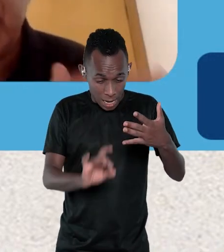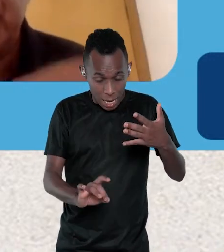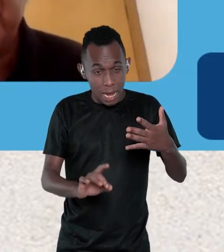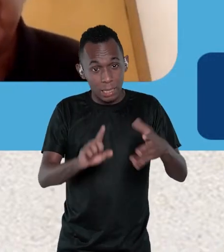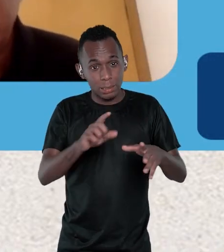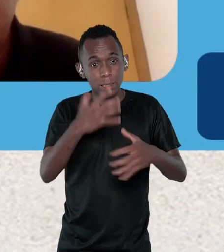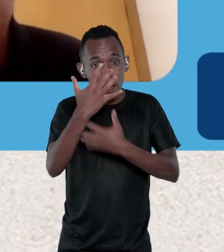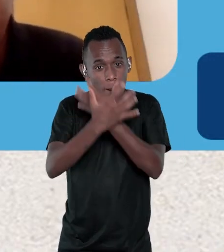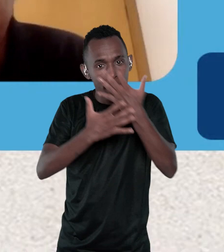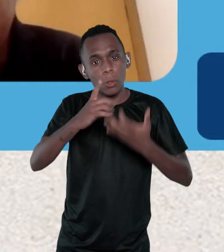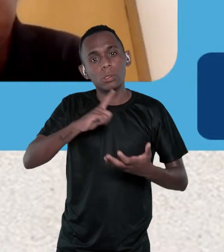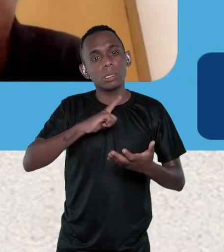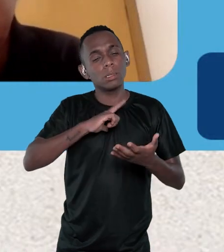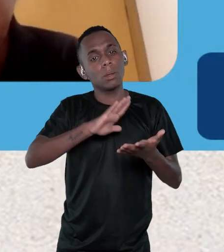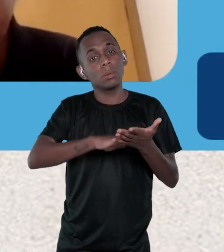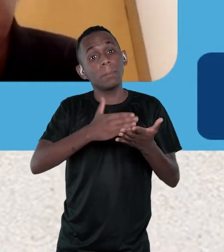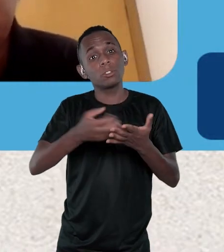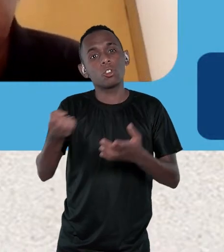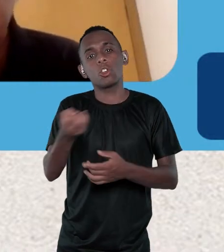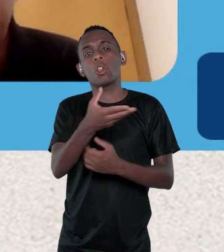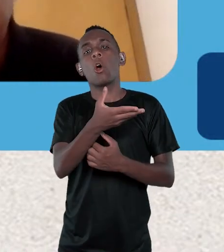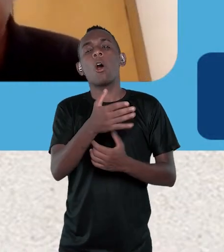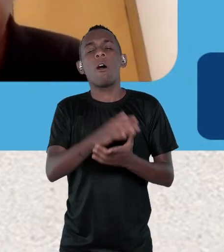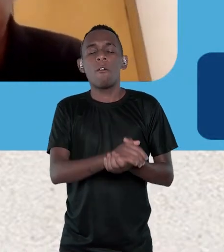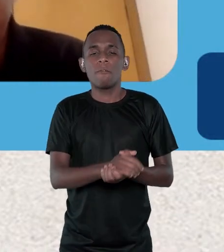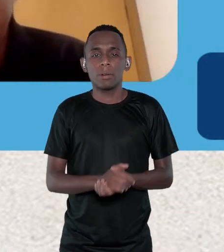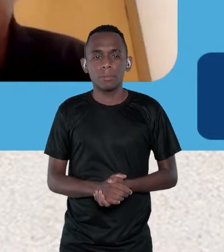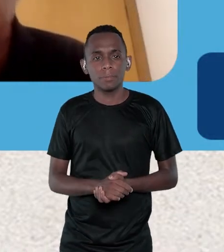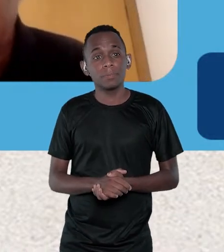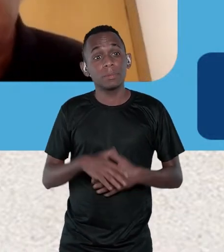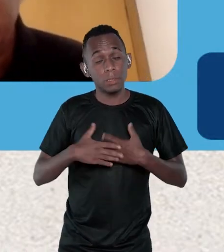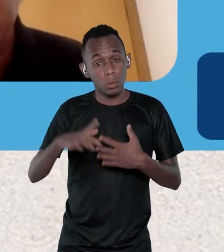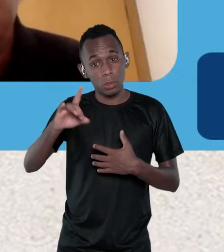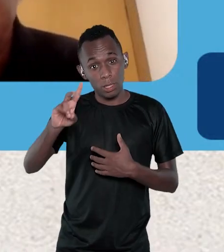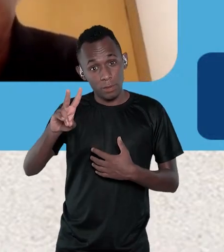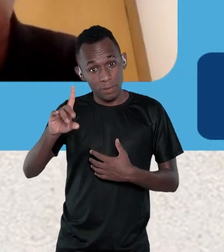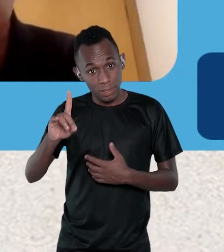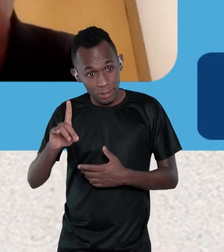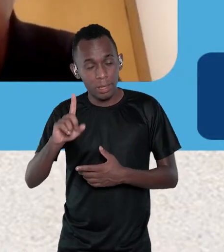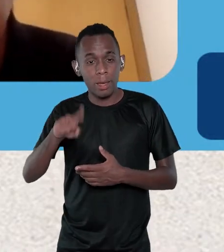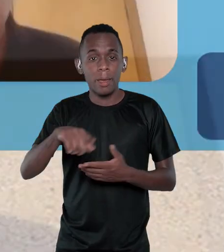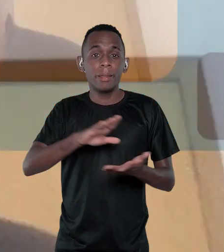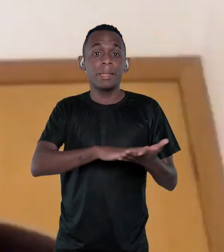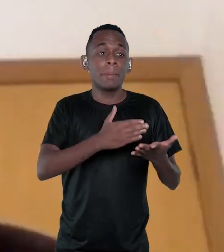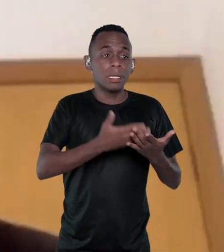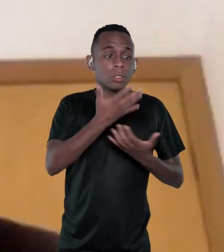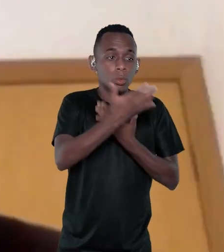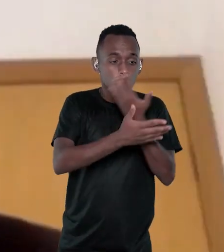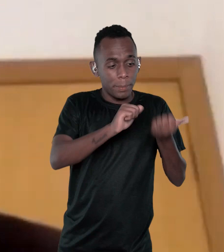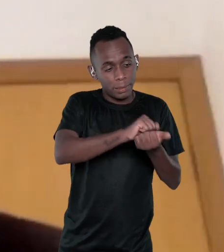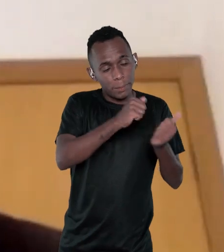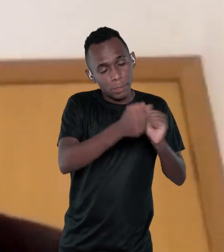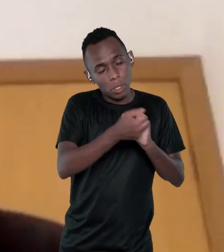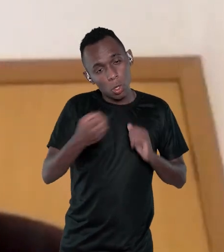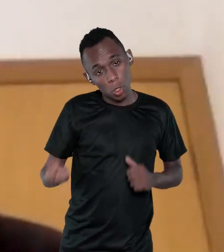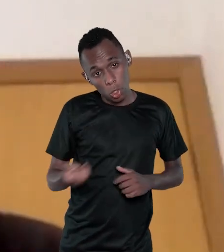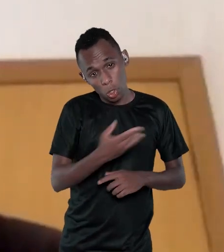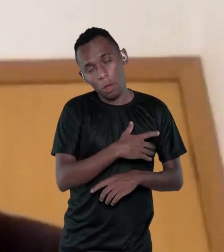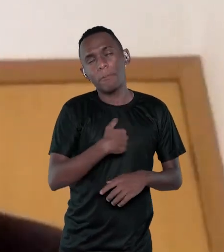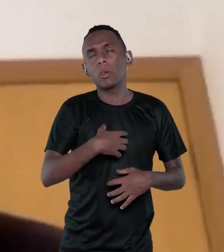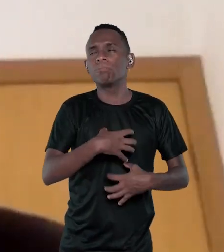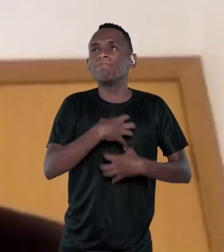e cada música tem uma interpretação nova, inédita. Esse DVD